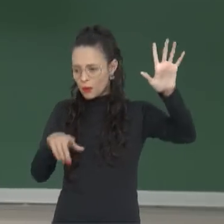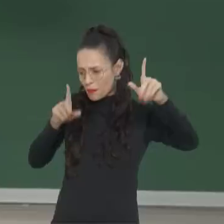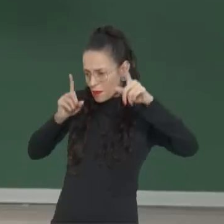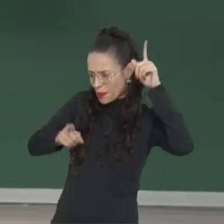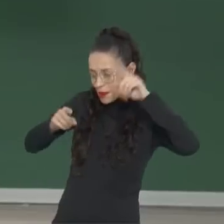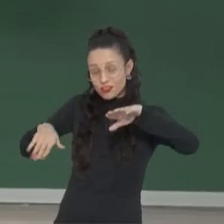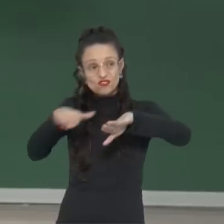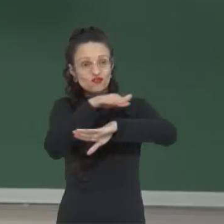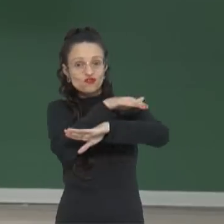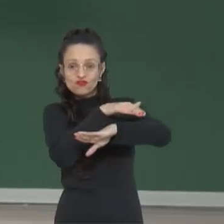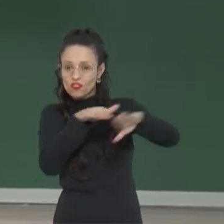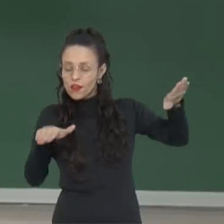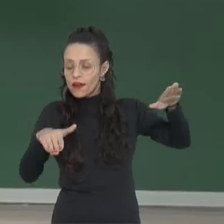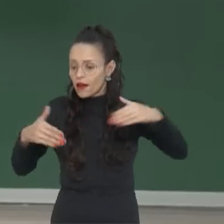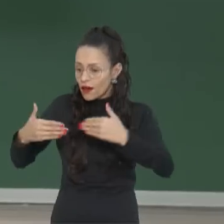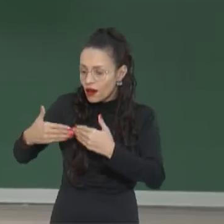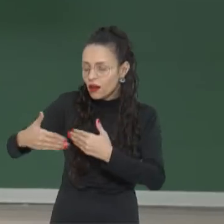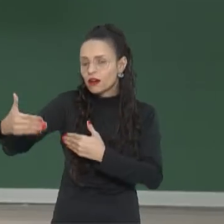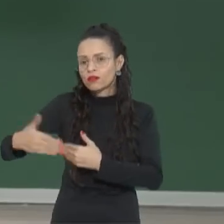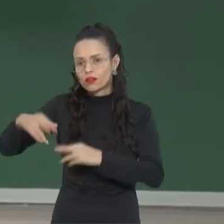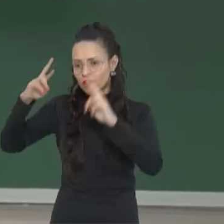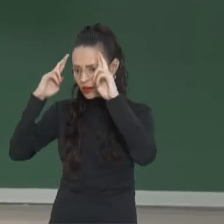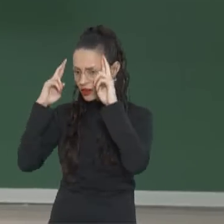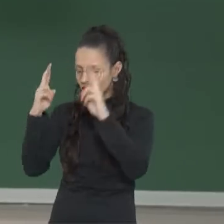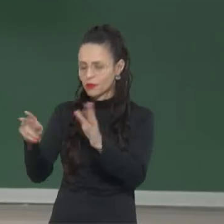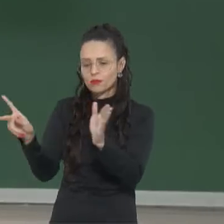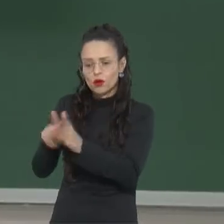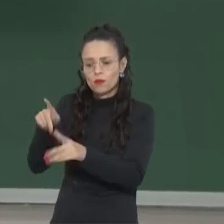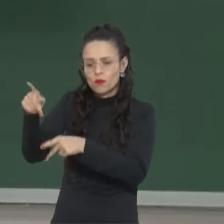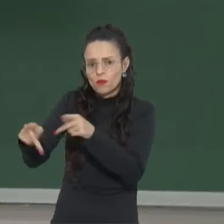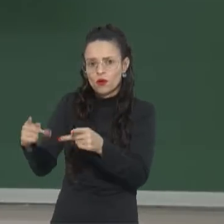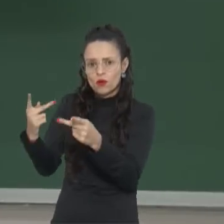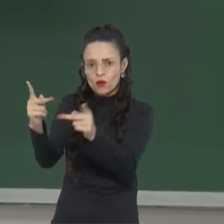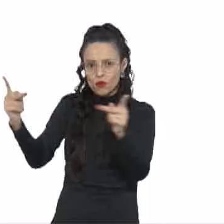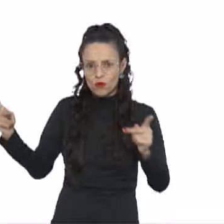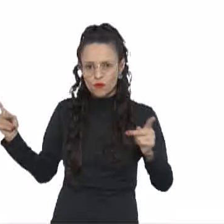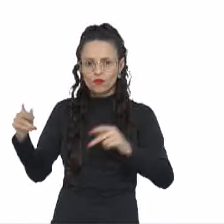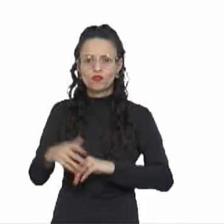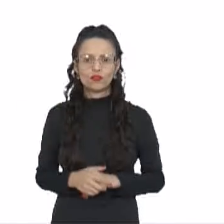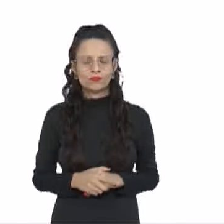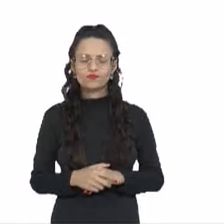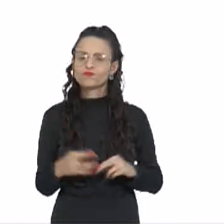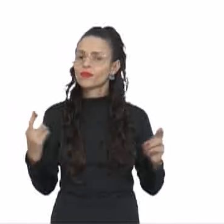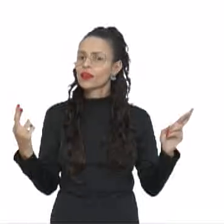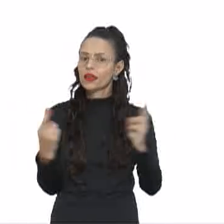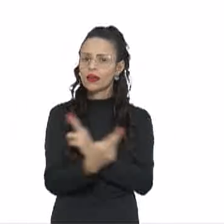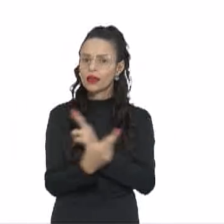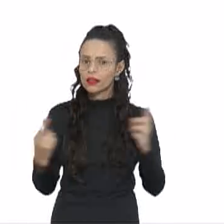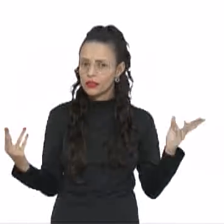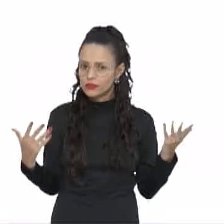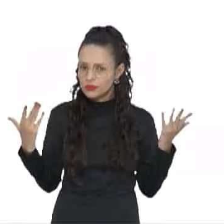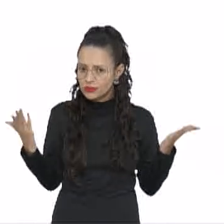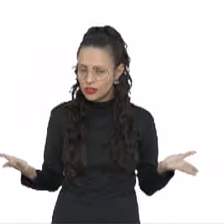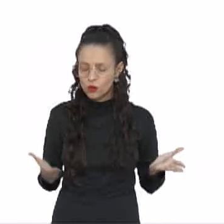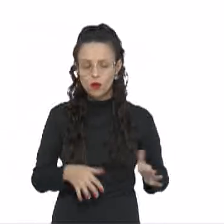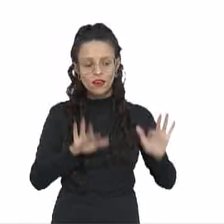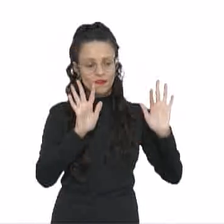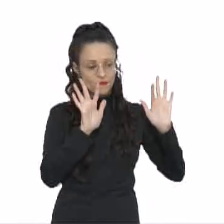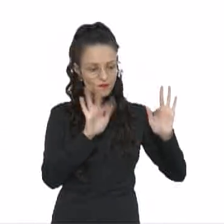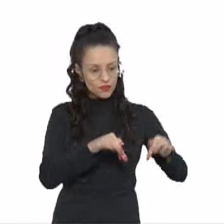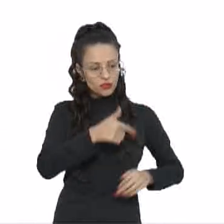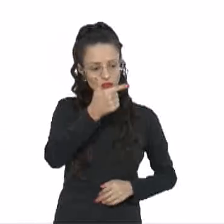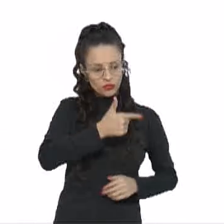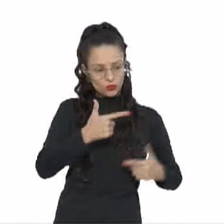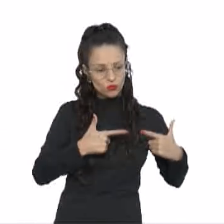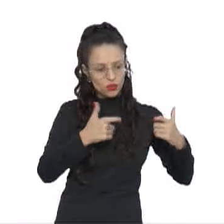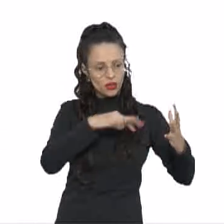anterior, agora respeitando as aspirações desses povos. Qual a relação, então, entre o fim da Segunda Guerra